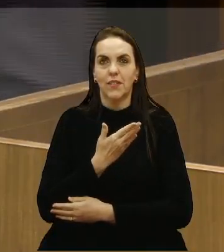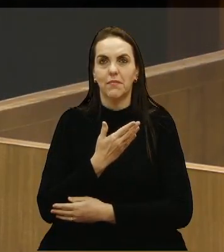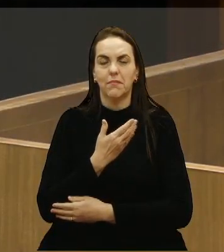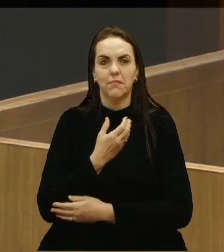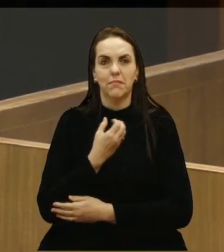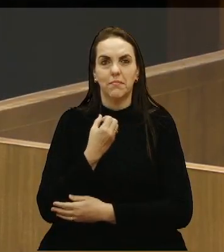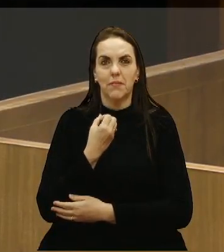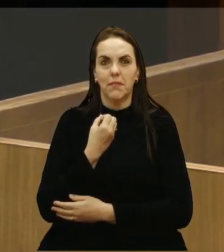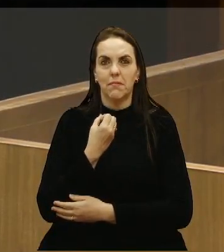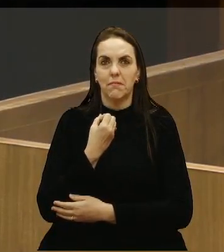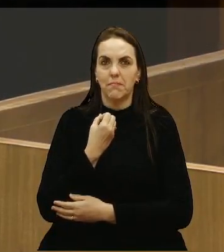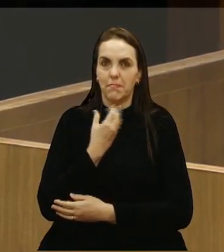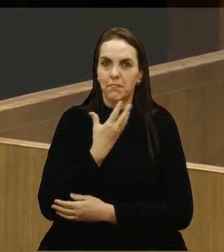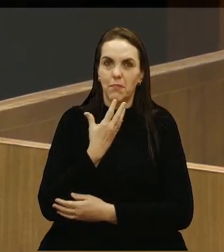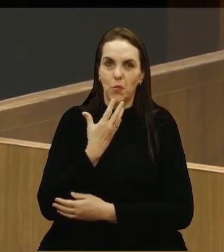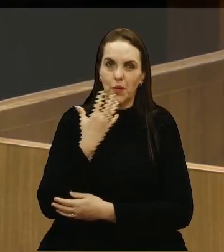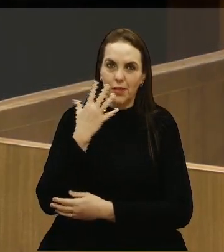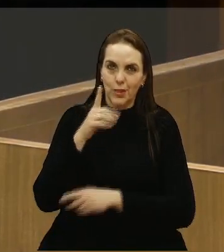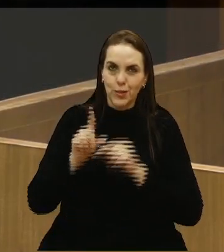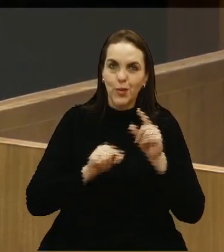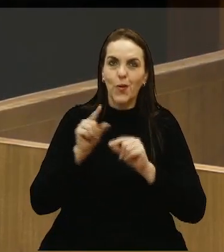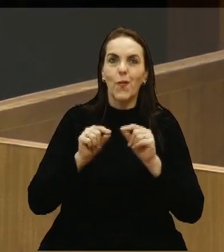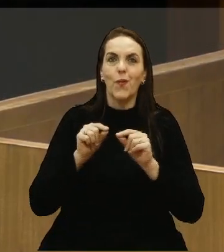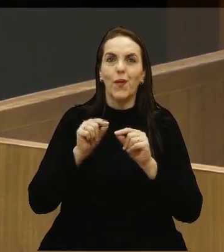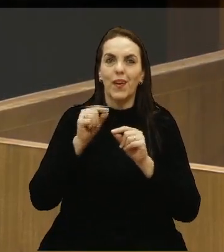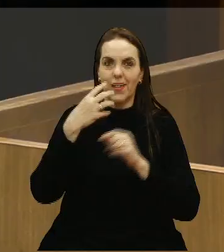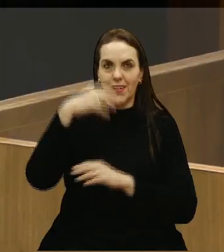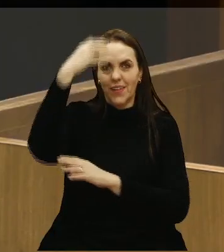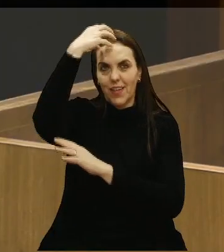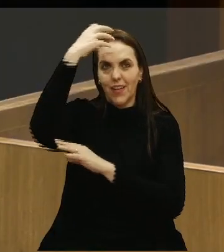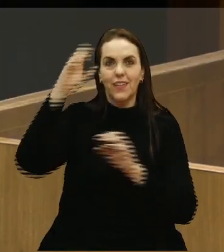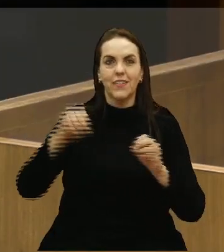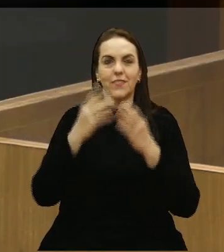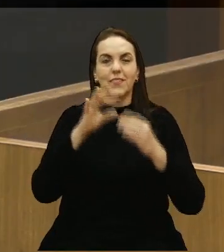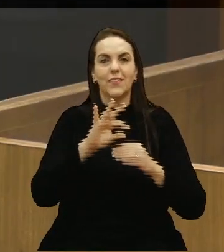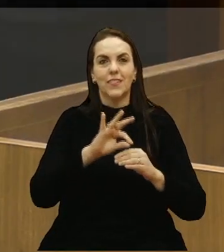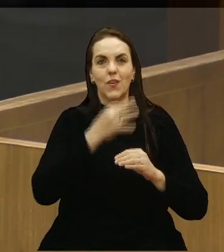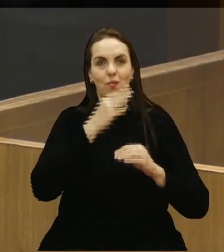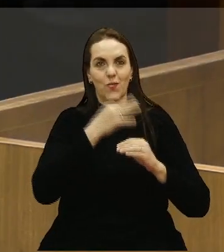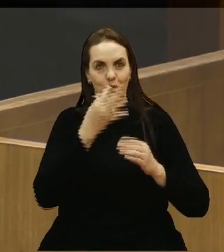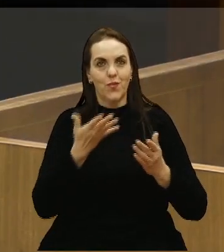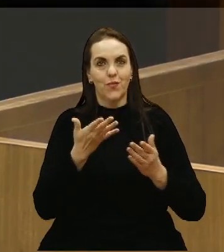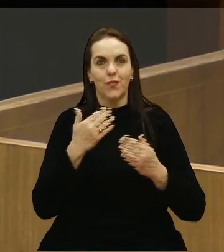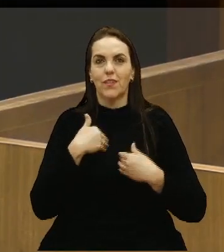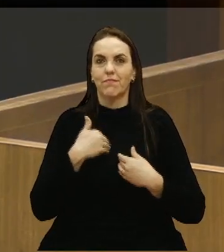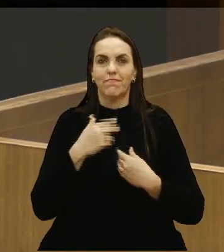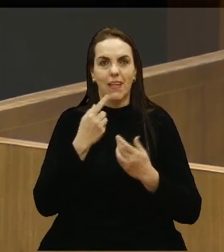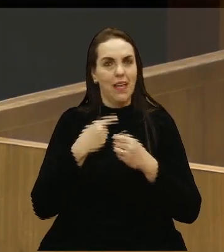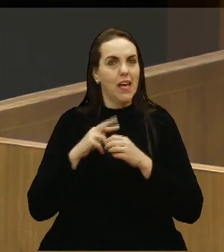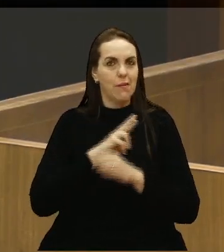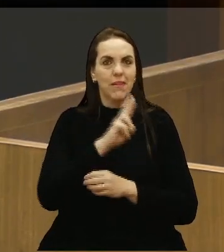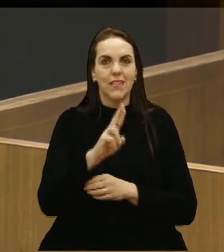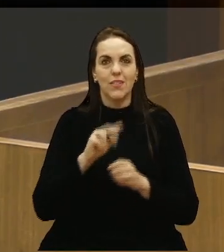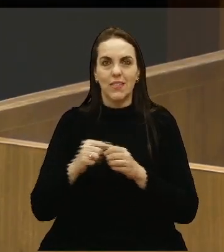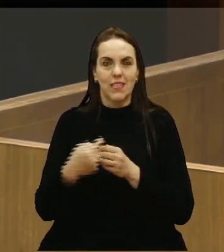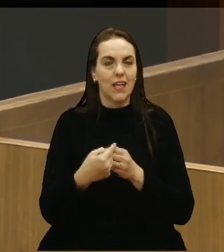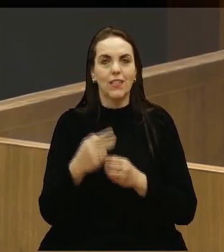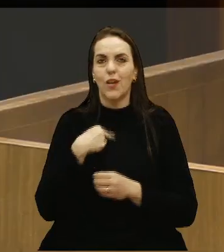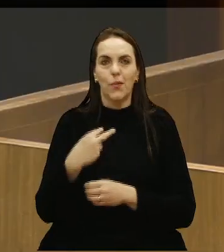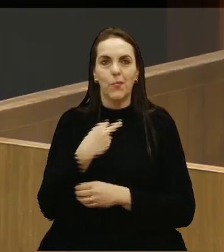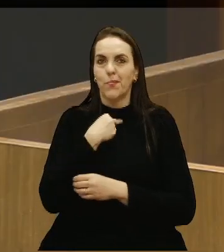escolha da Rainha da Festa da Uva, representa a nossa cidade. Eu não vou poder estar presente, estarei num retiro em São